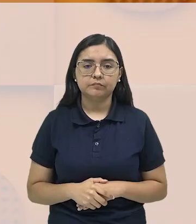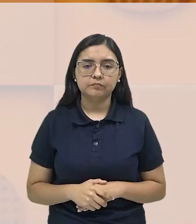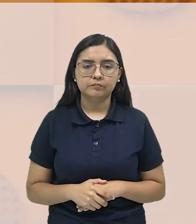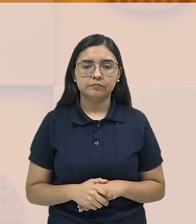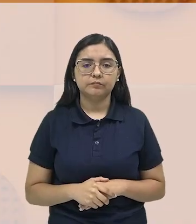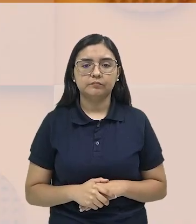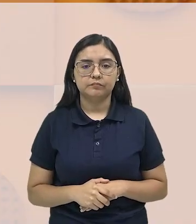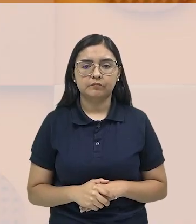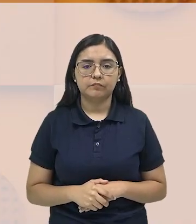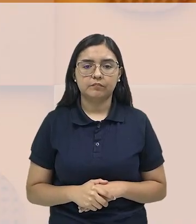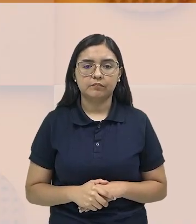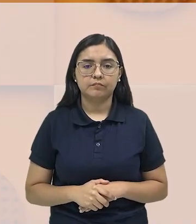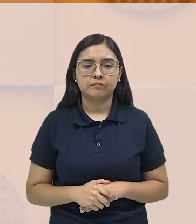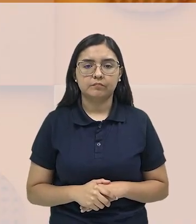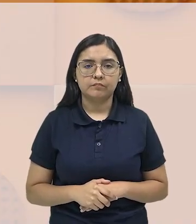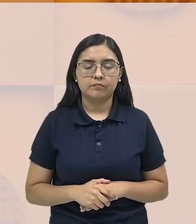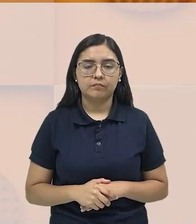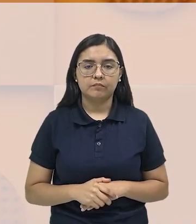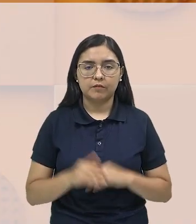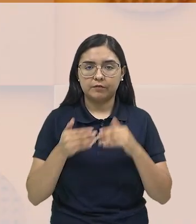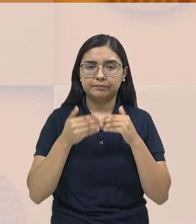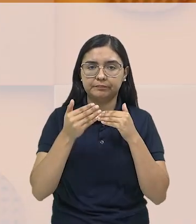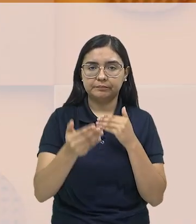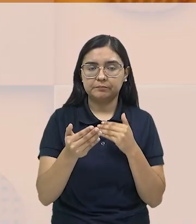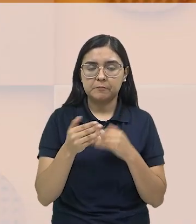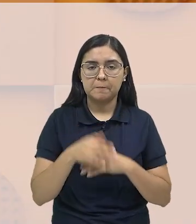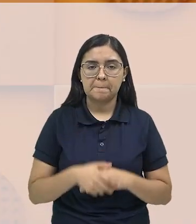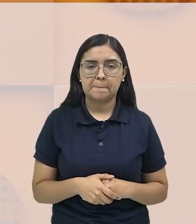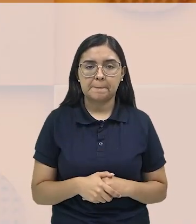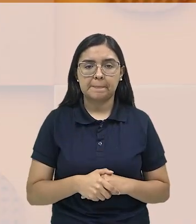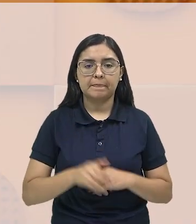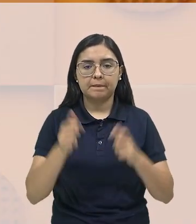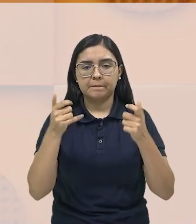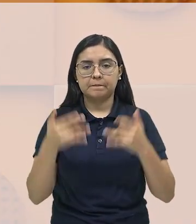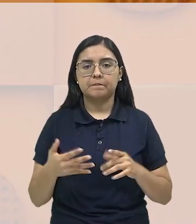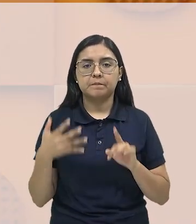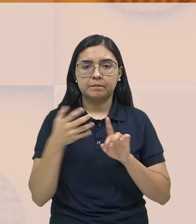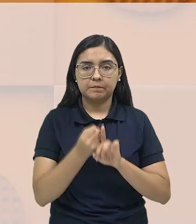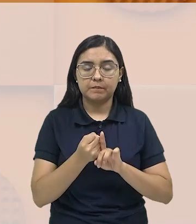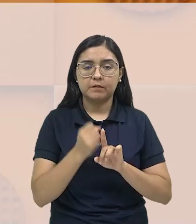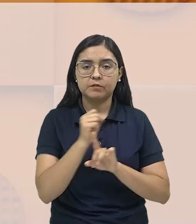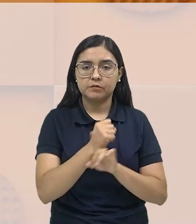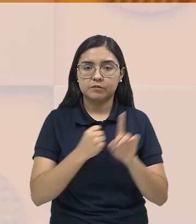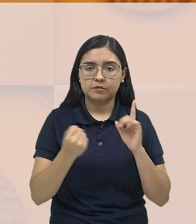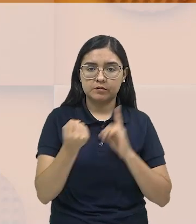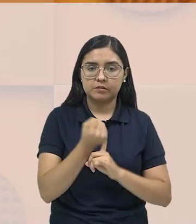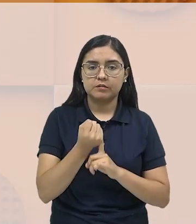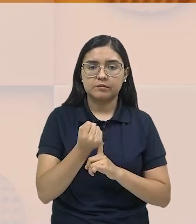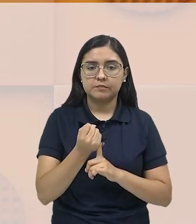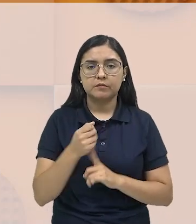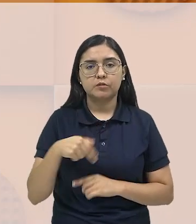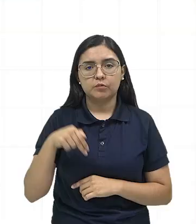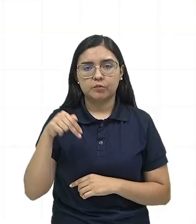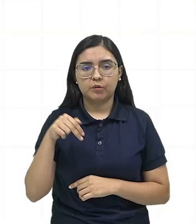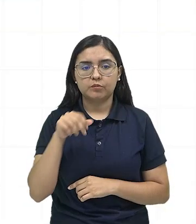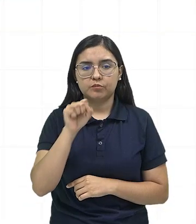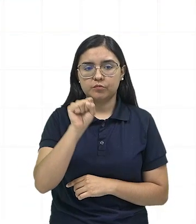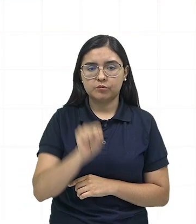mais além ali do que proposto na aula. Vamos dar continuidade falando dos impactos sociais entre norte e